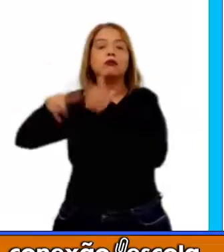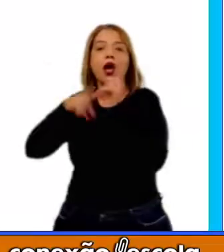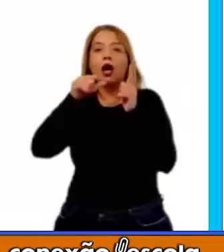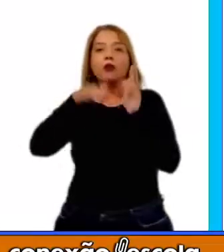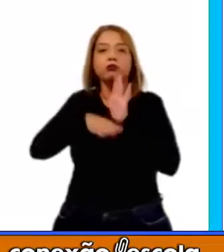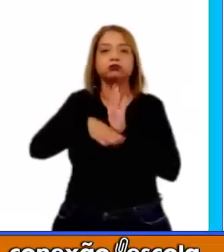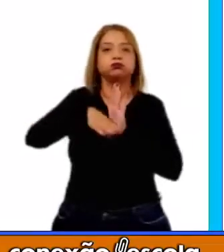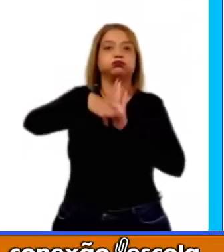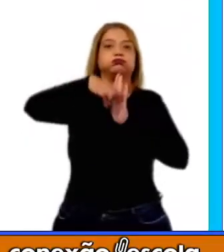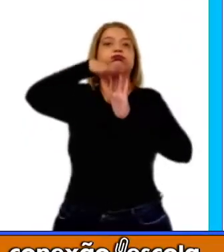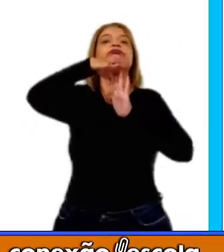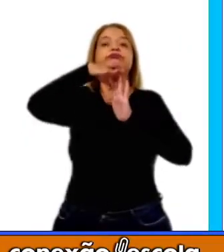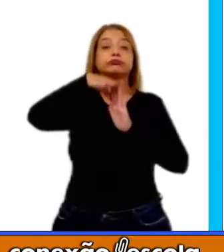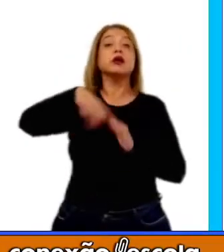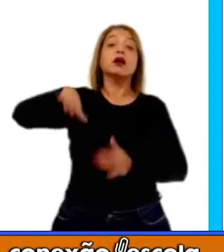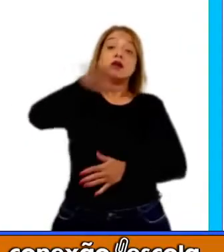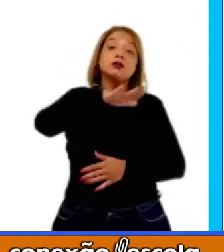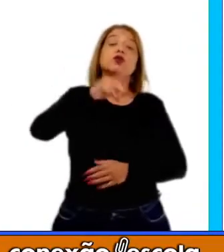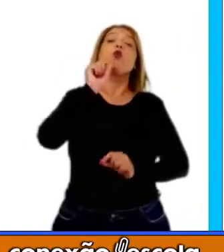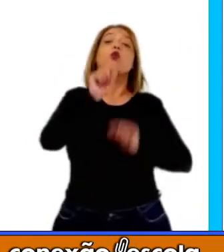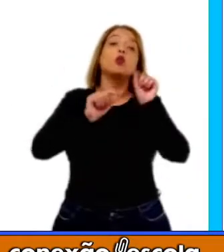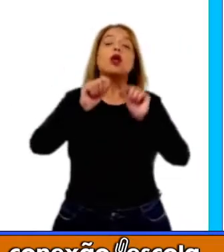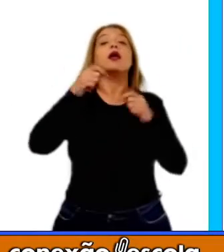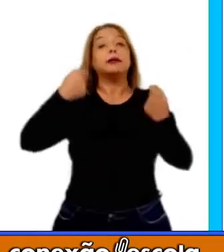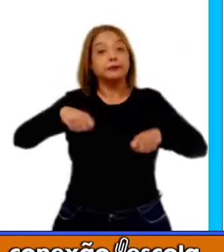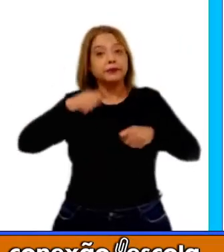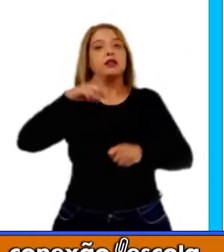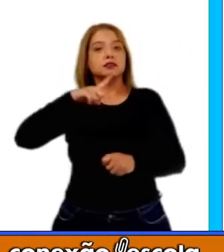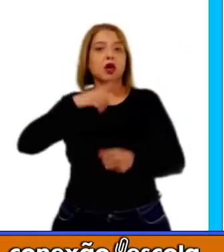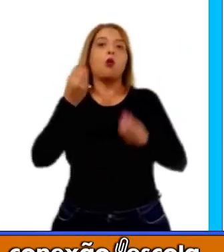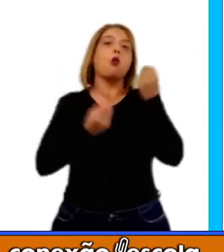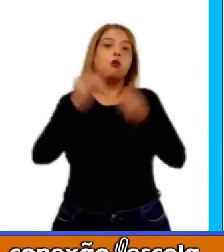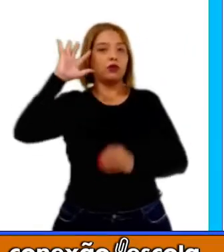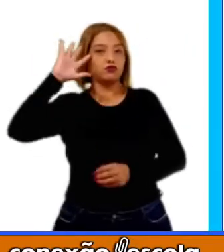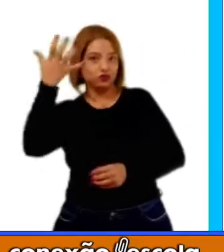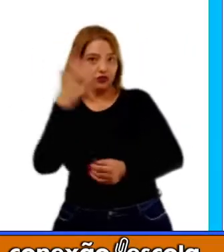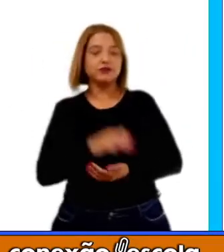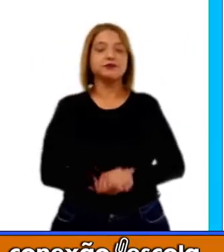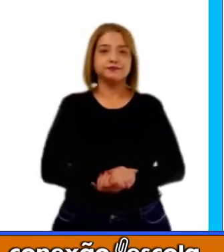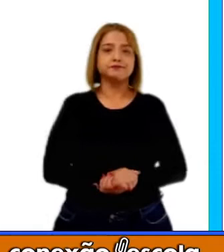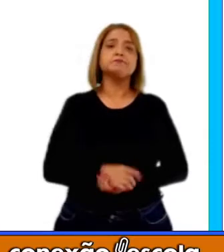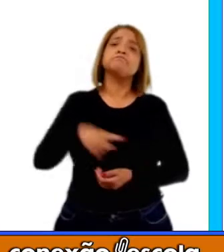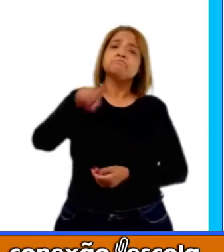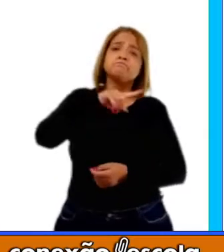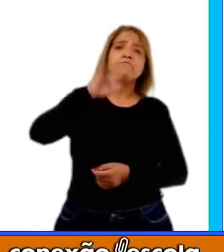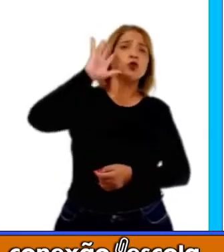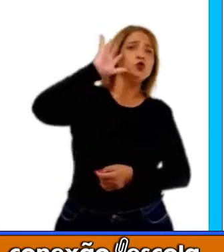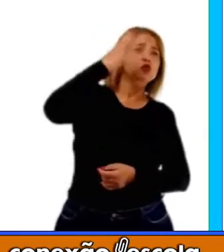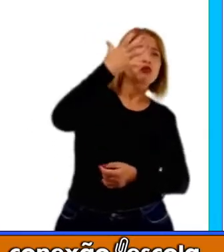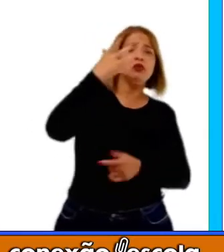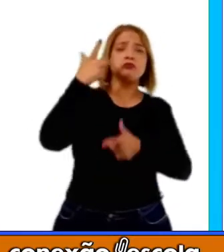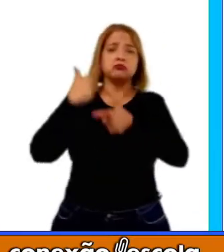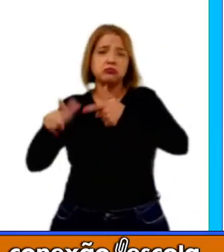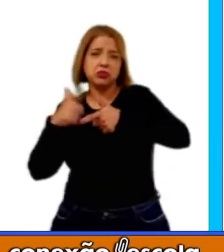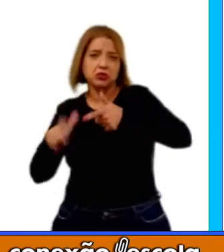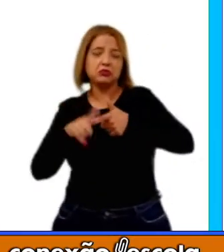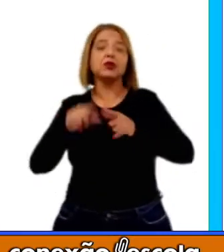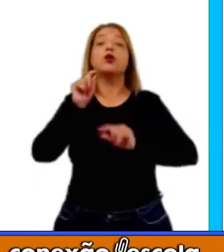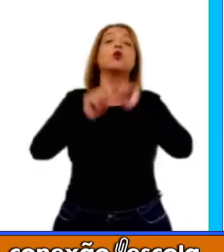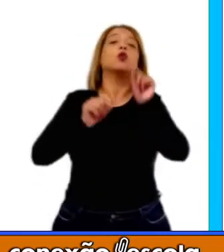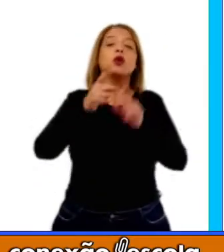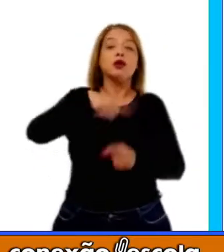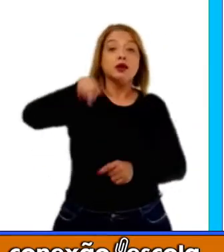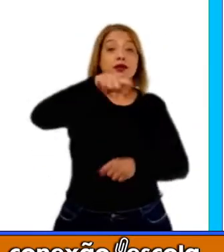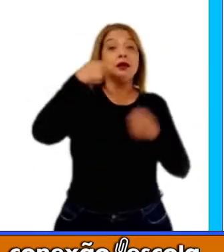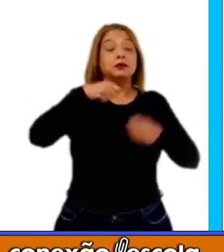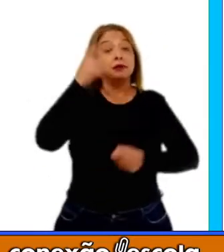boa notícia é que tem saída. Para cada cidadão ser parte da solução e não parte do problema, o que ele precisa?